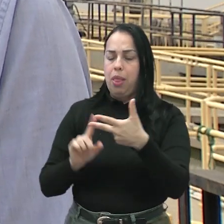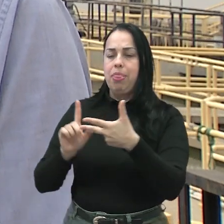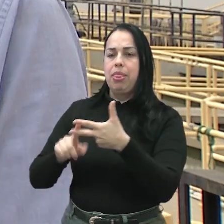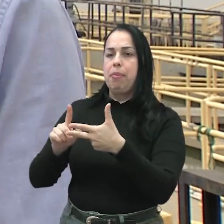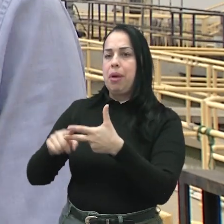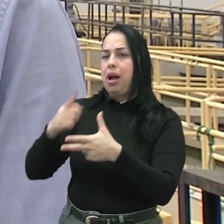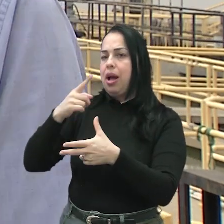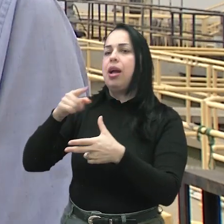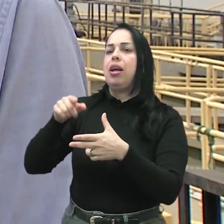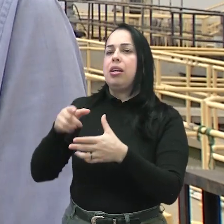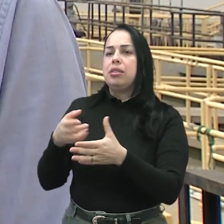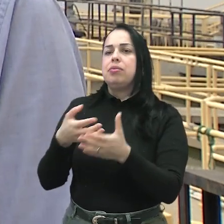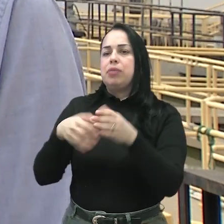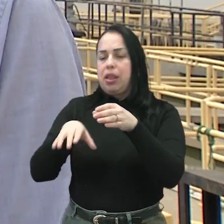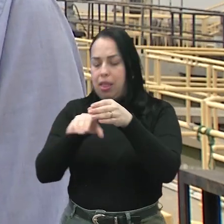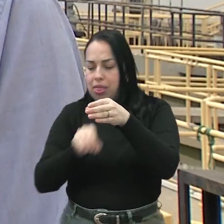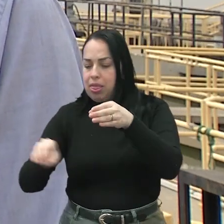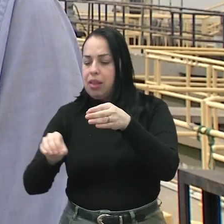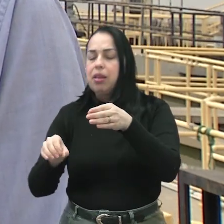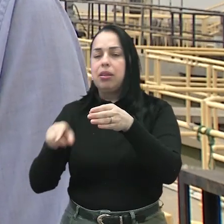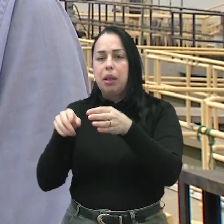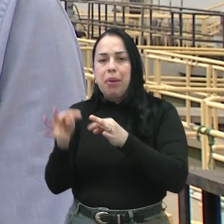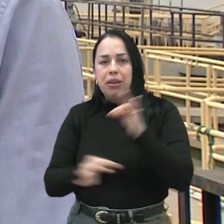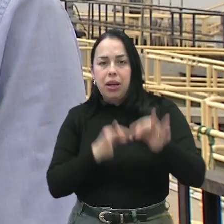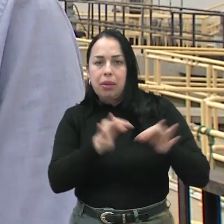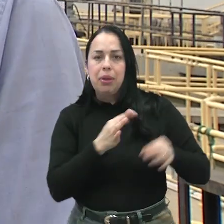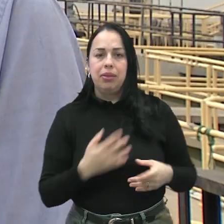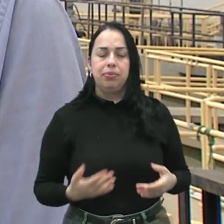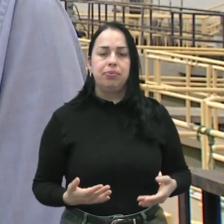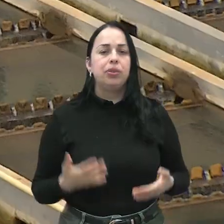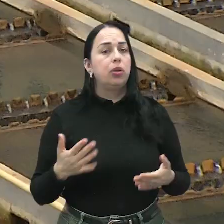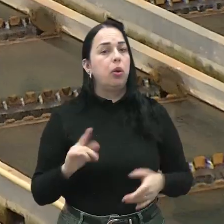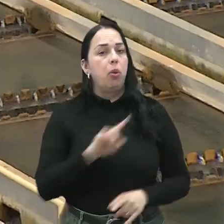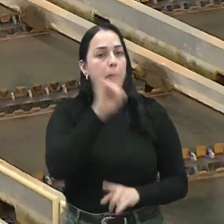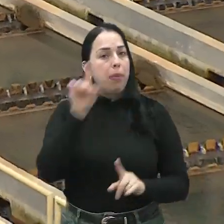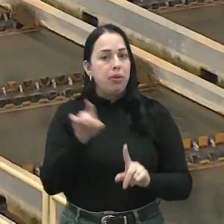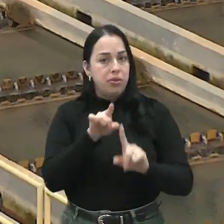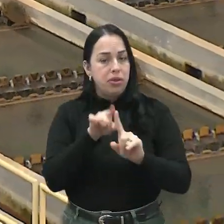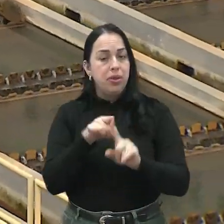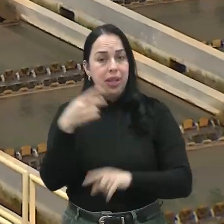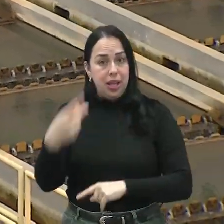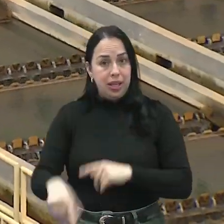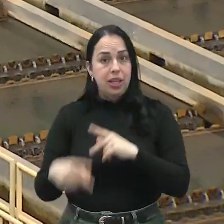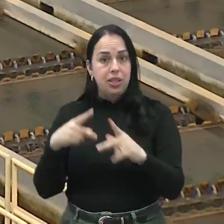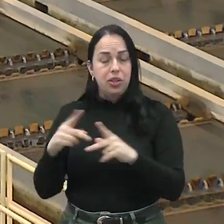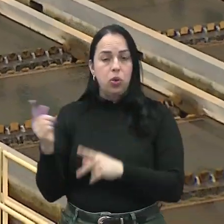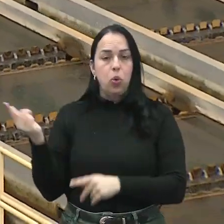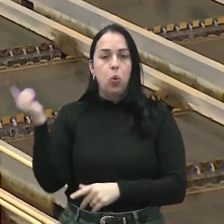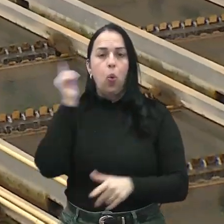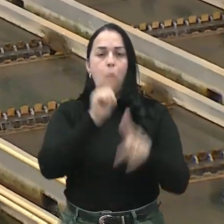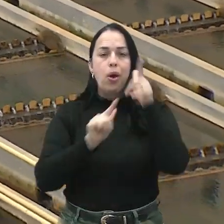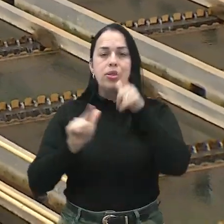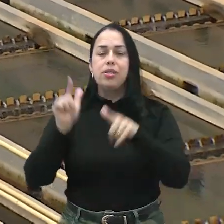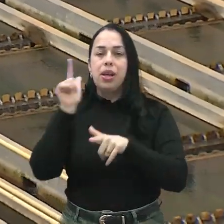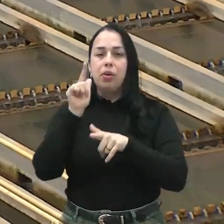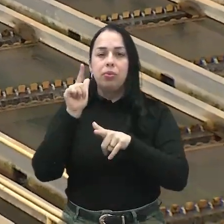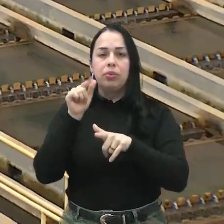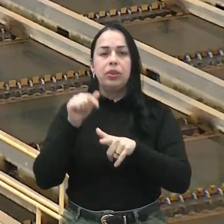atendimento de toda a população de São José, nos diversos núcleos. O ideal é que o município alcance